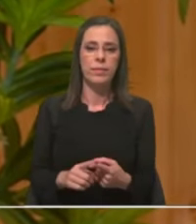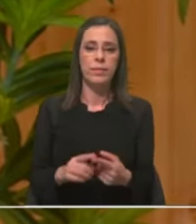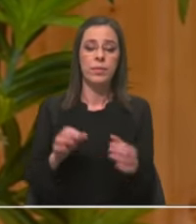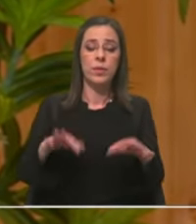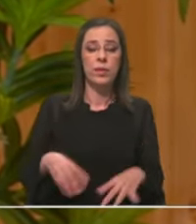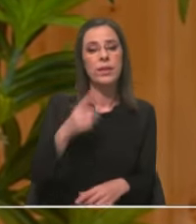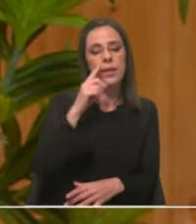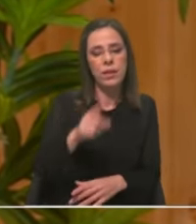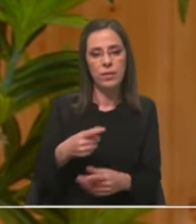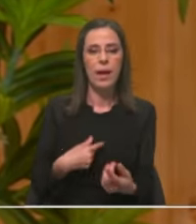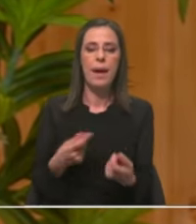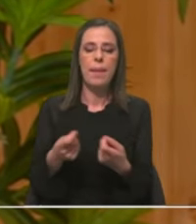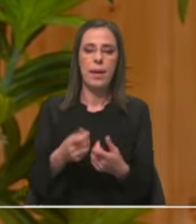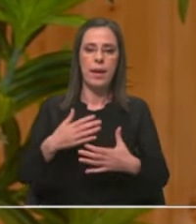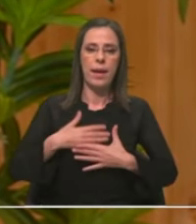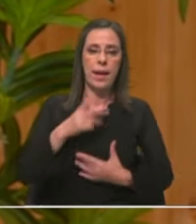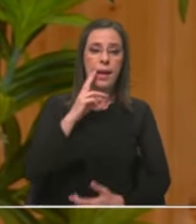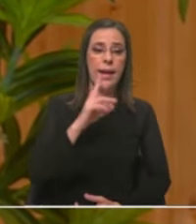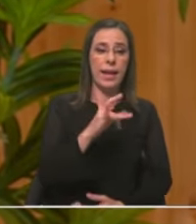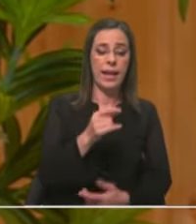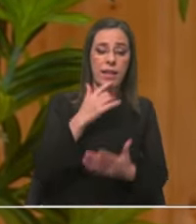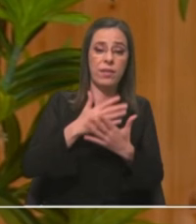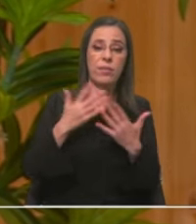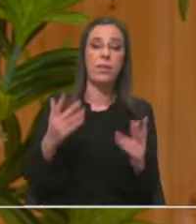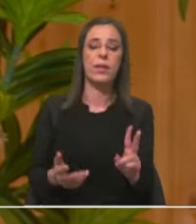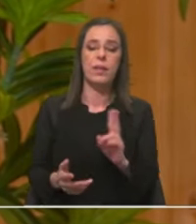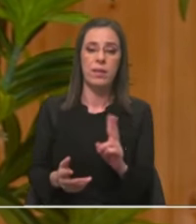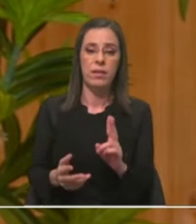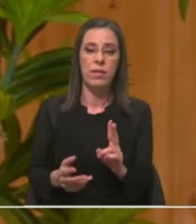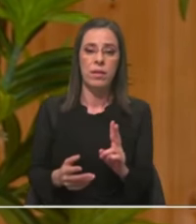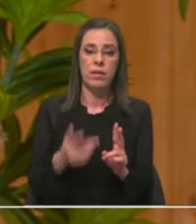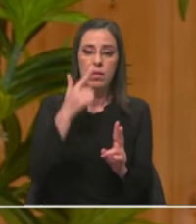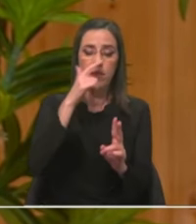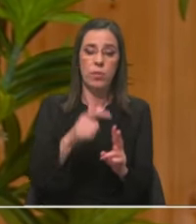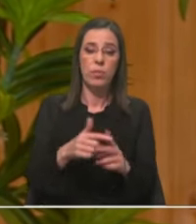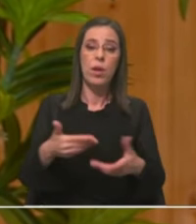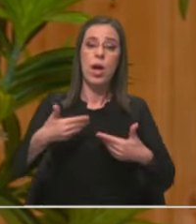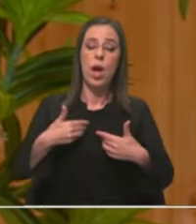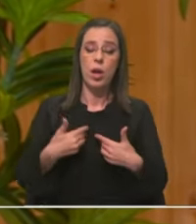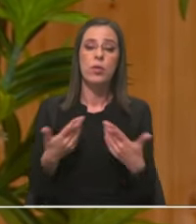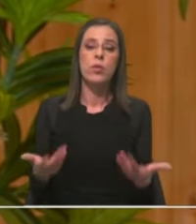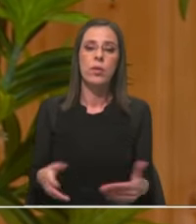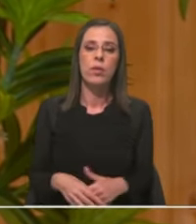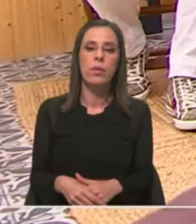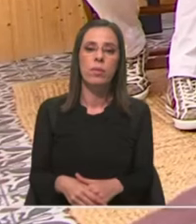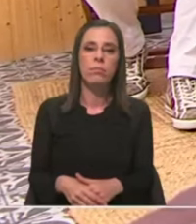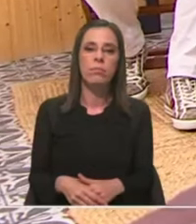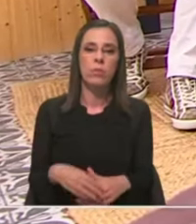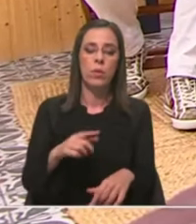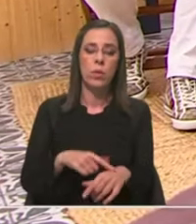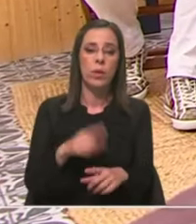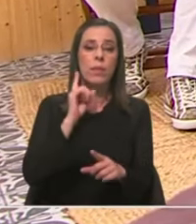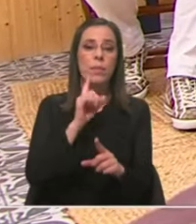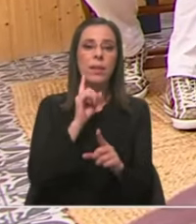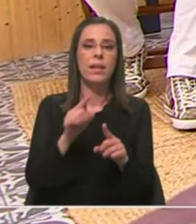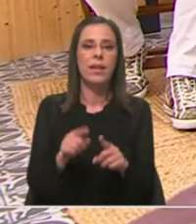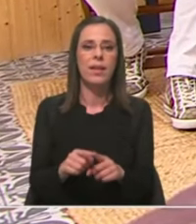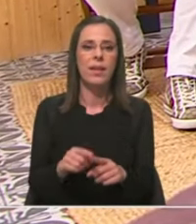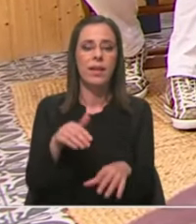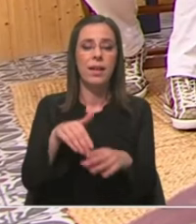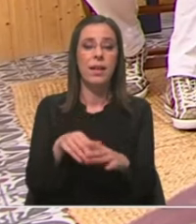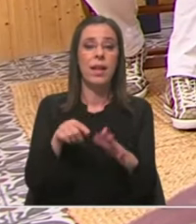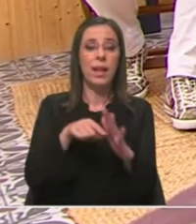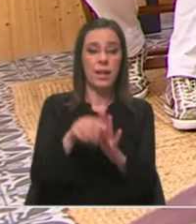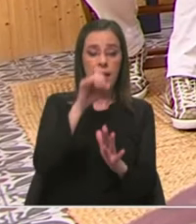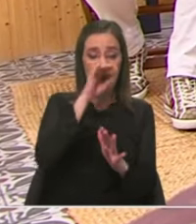final se vê que a aproximação entre mim e a Rita foi muito grande e foi uma pessoa que me ajudou muito a passar tempo de qualidade dentro da